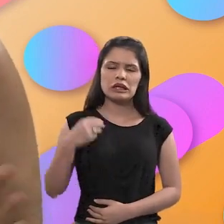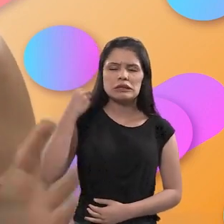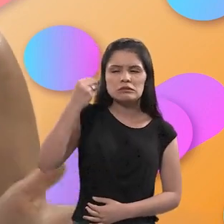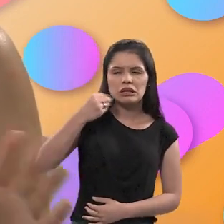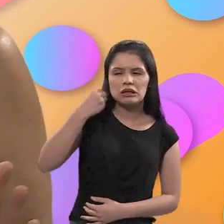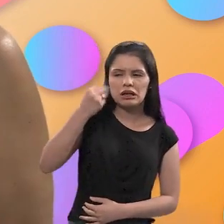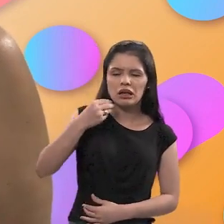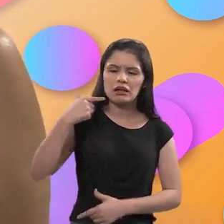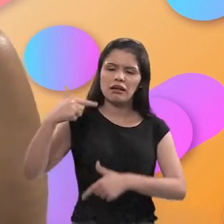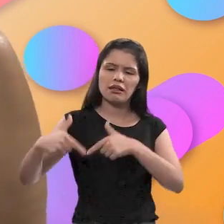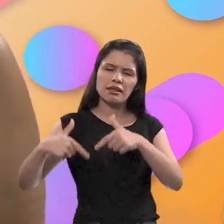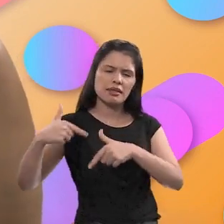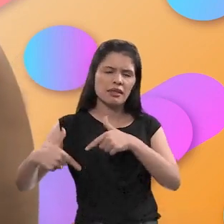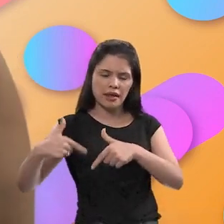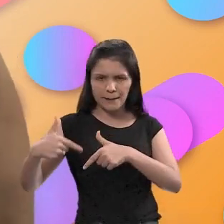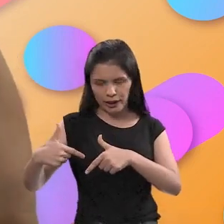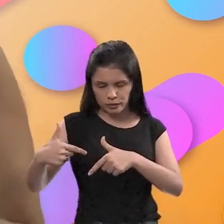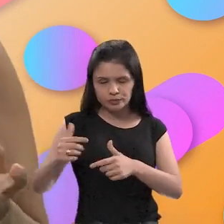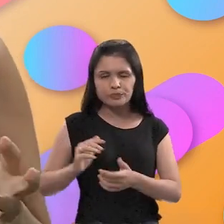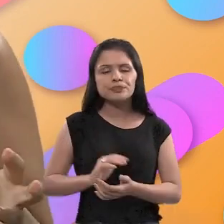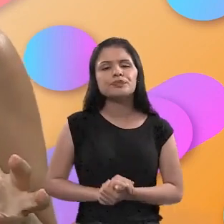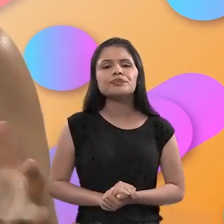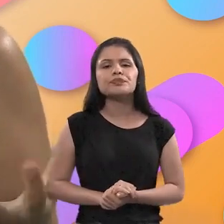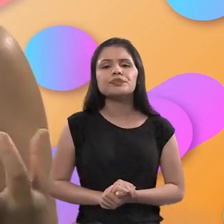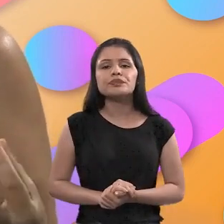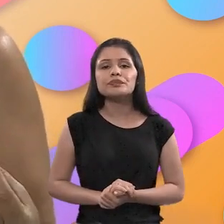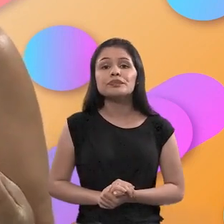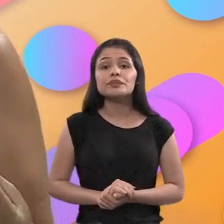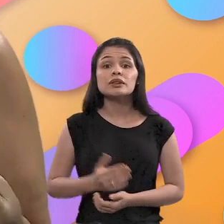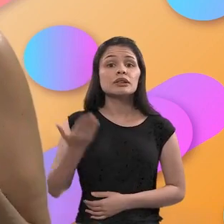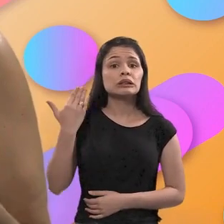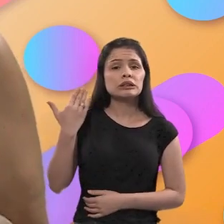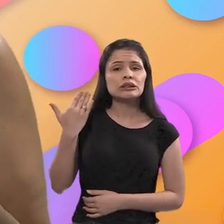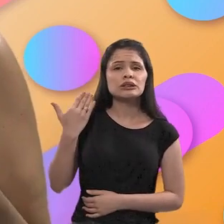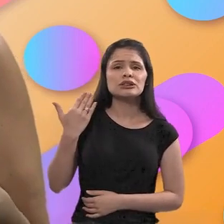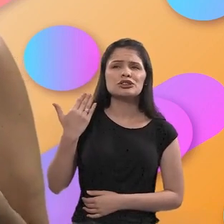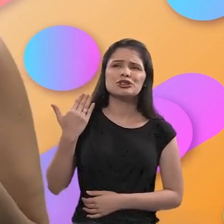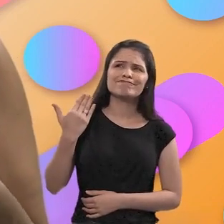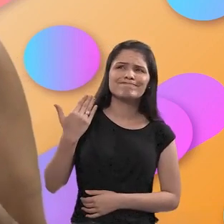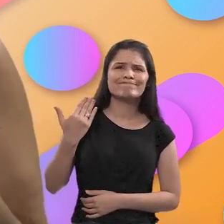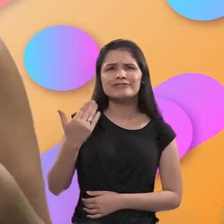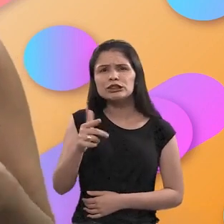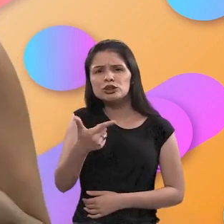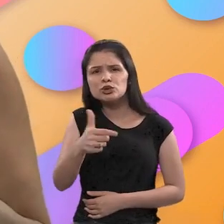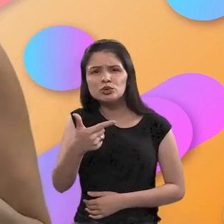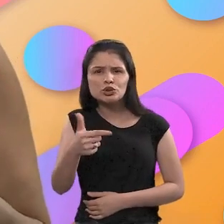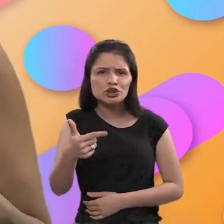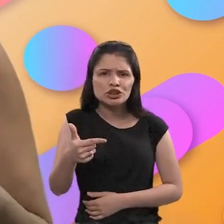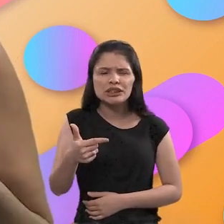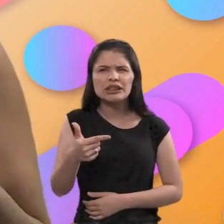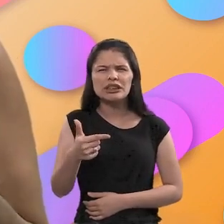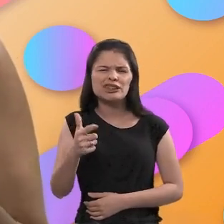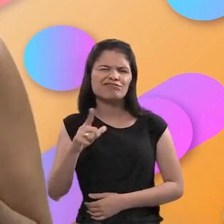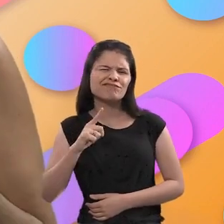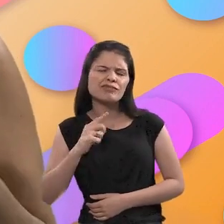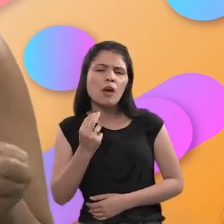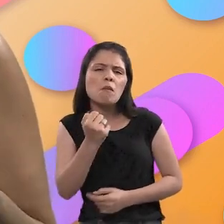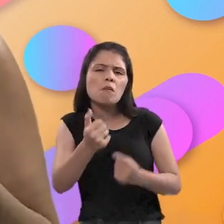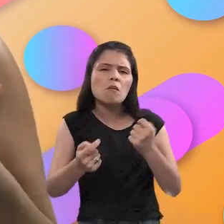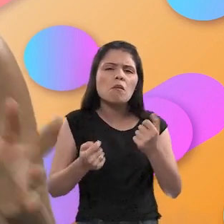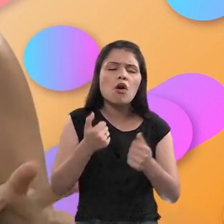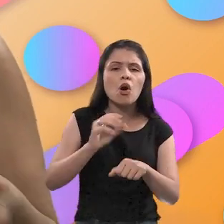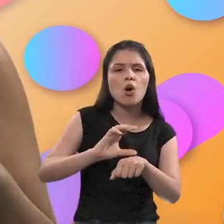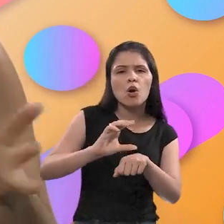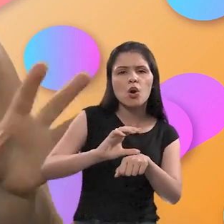de prática na formação em serviço. Nós não tínhamos poucos cursos de especialização ou